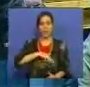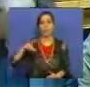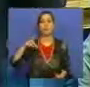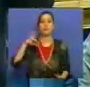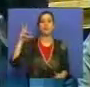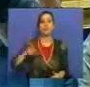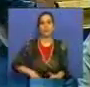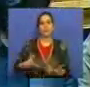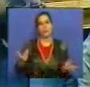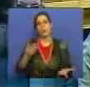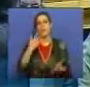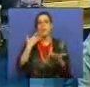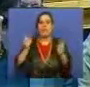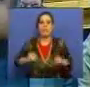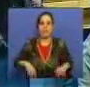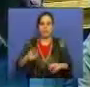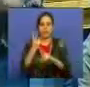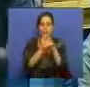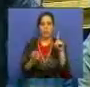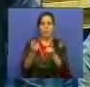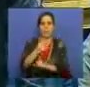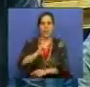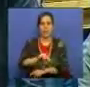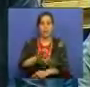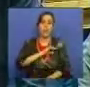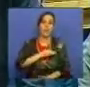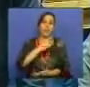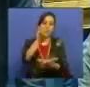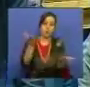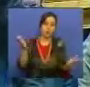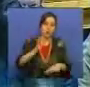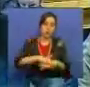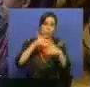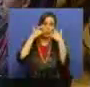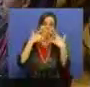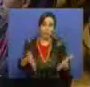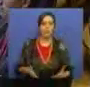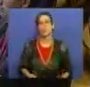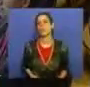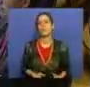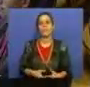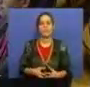portugueses para evitar o aumento da inflação, porque os senhores são culpados.